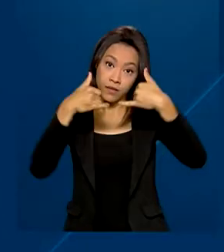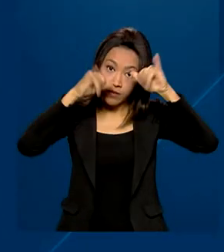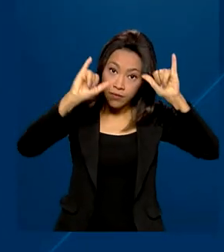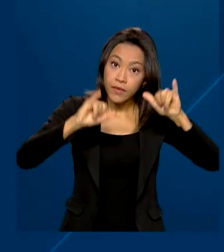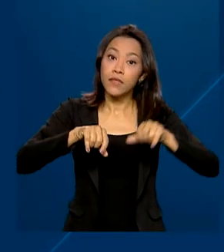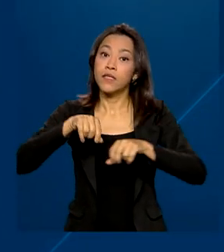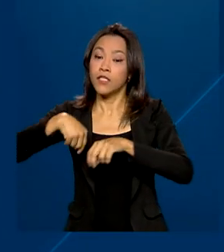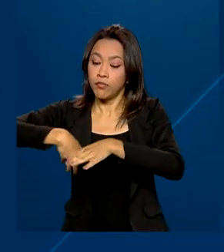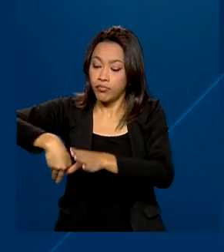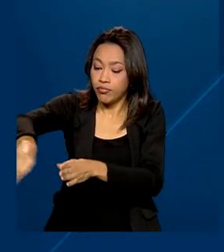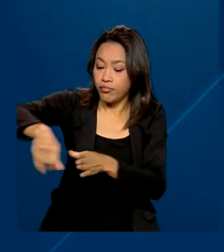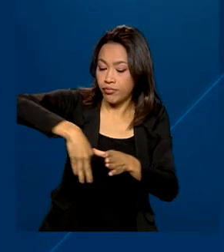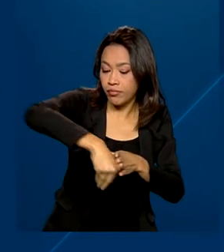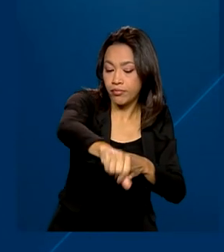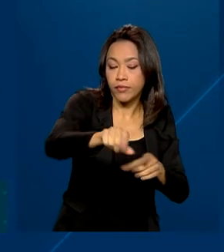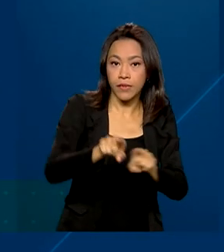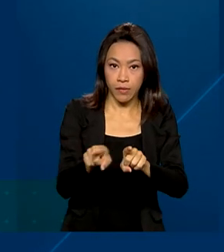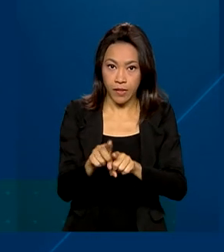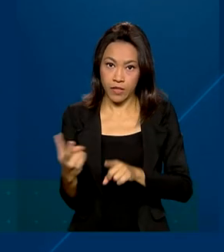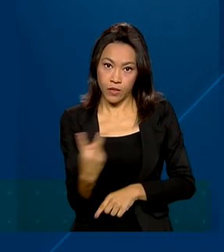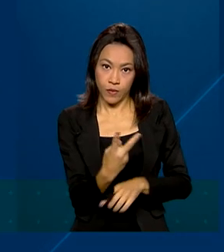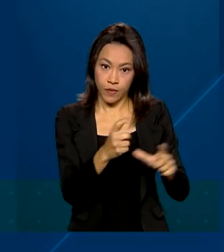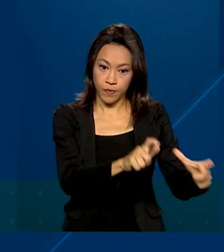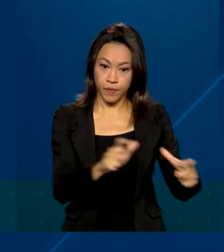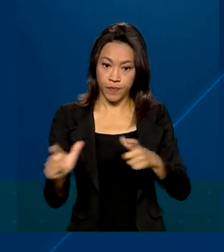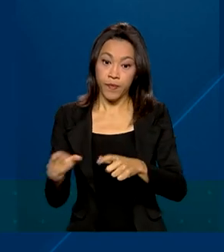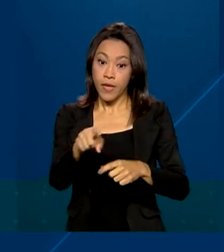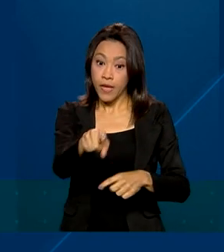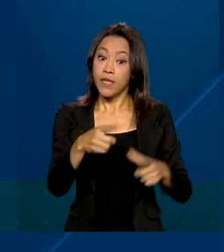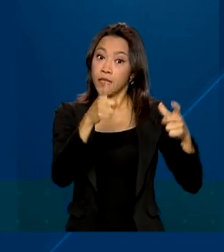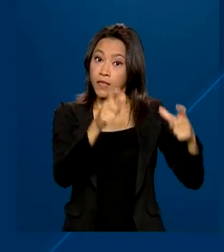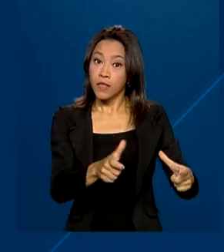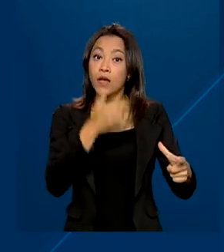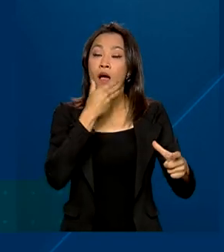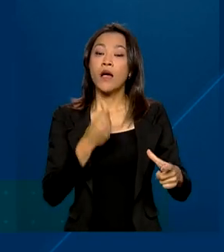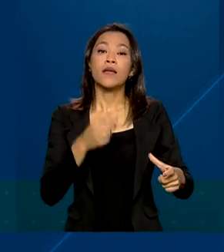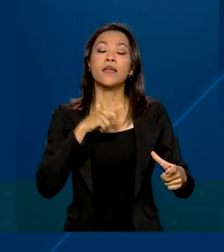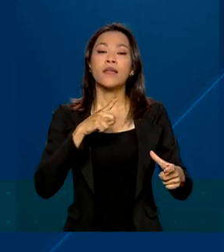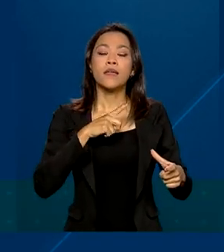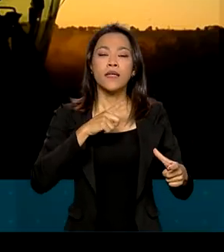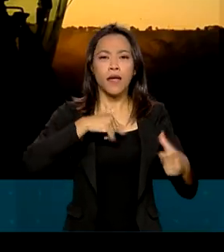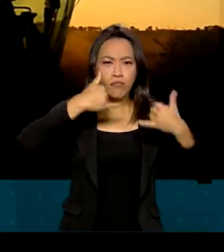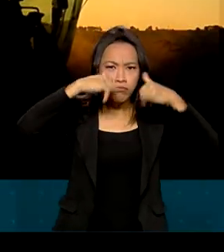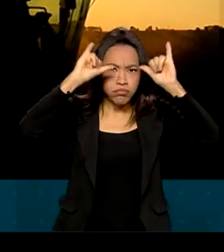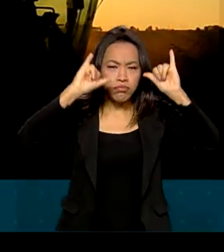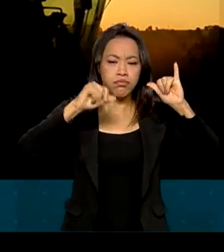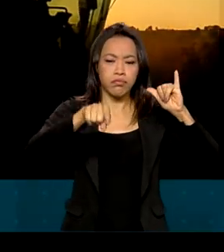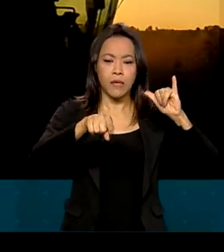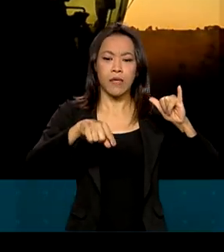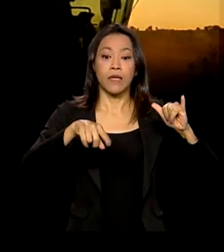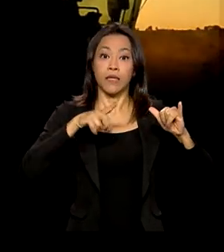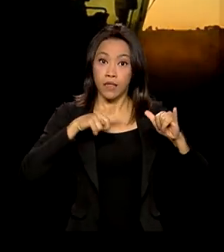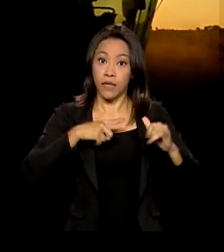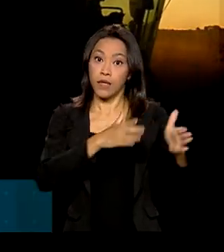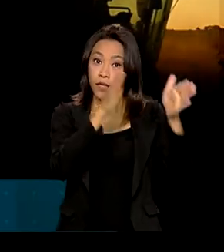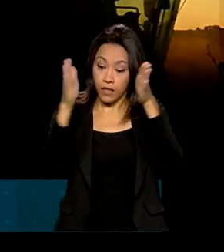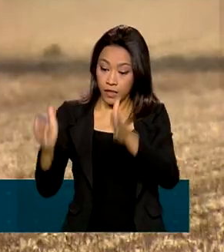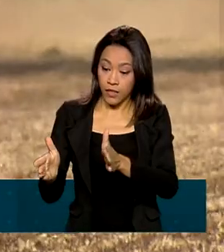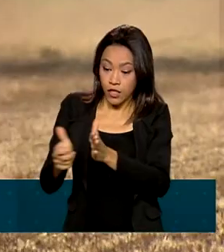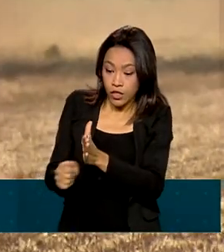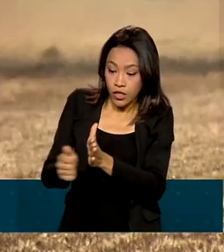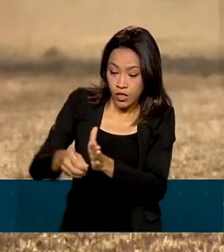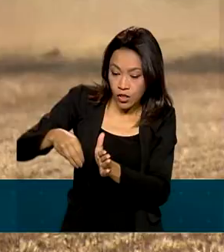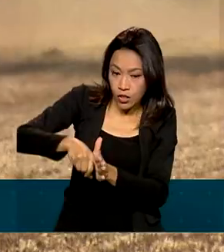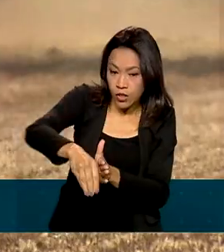o pecuarista Giocondo cria mil e cem cabeças de gado para corte e produz soja há